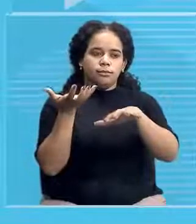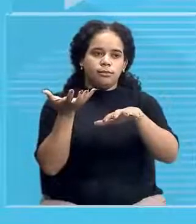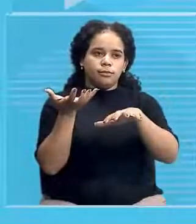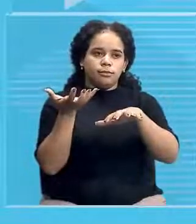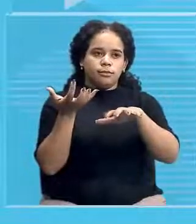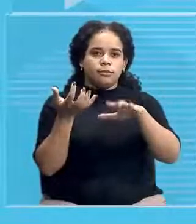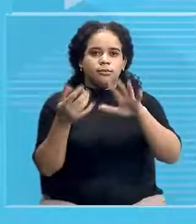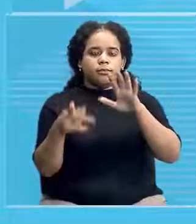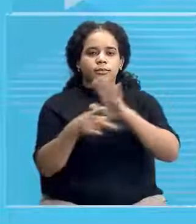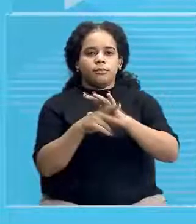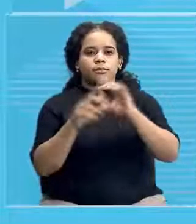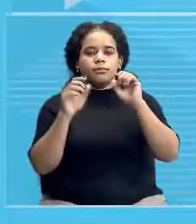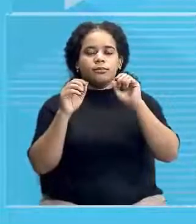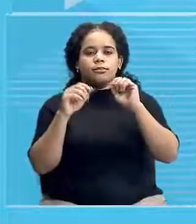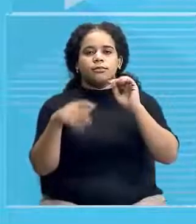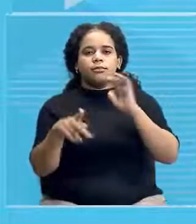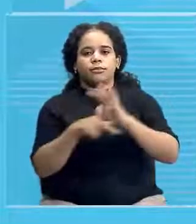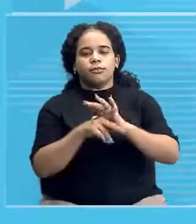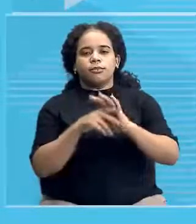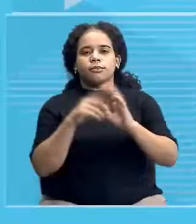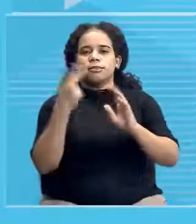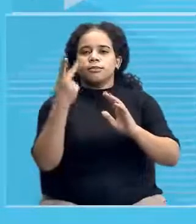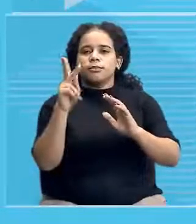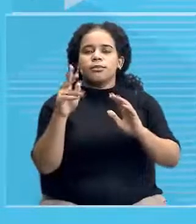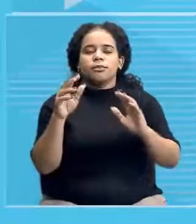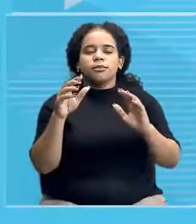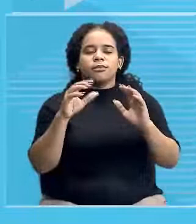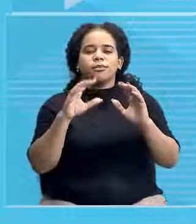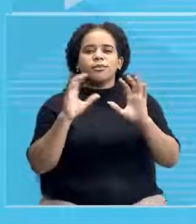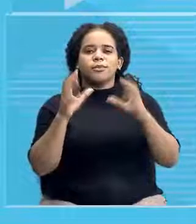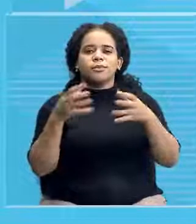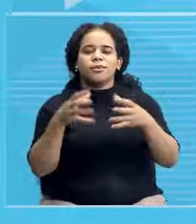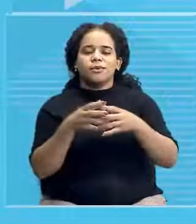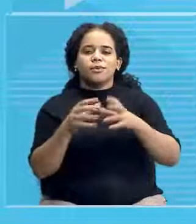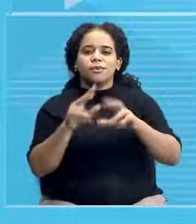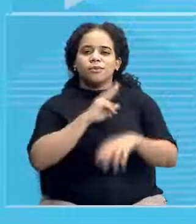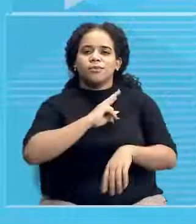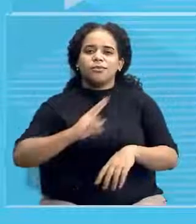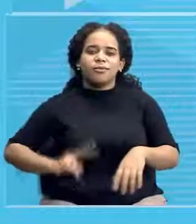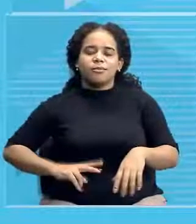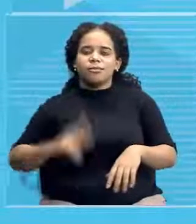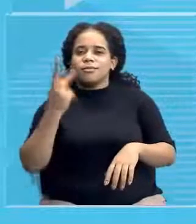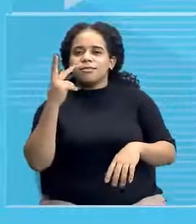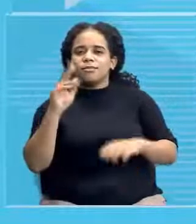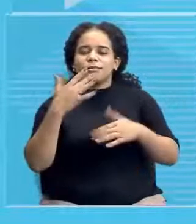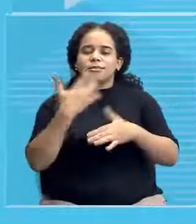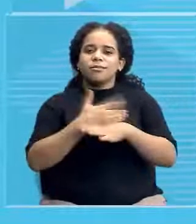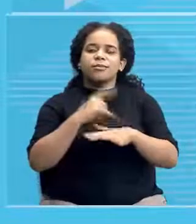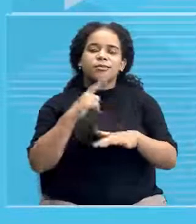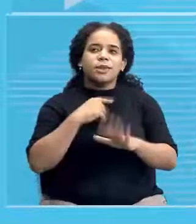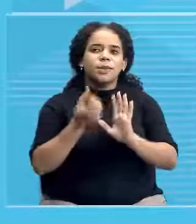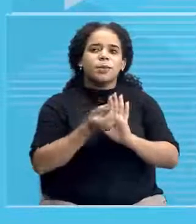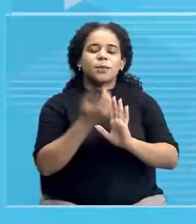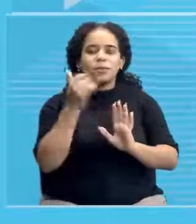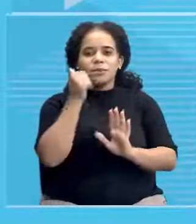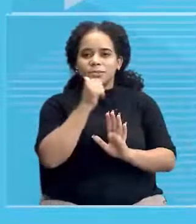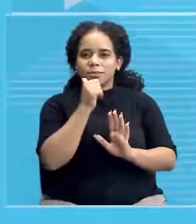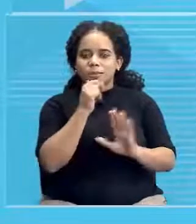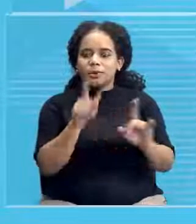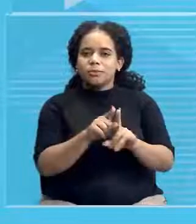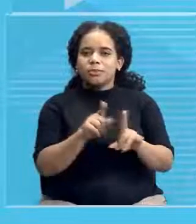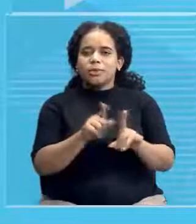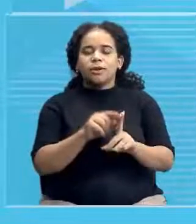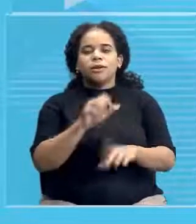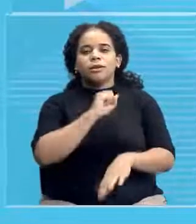de Vereadores da tua cidade. Quantas mulheres tem? Olha o Senado,